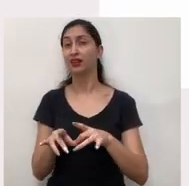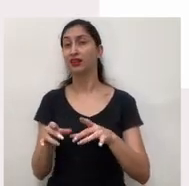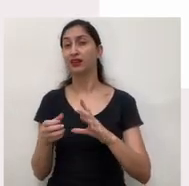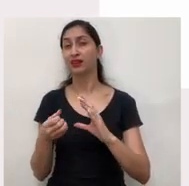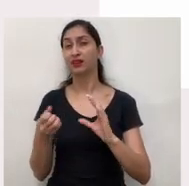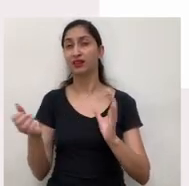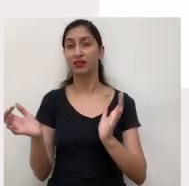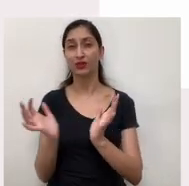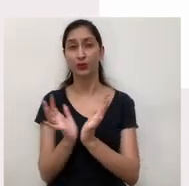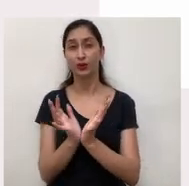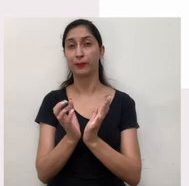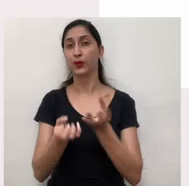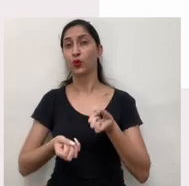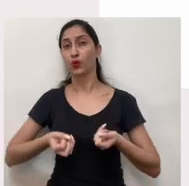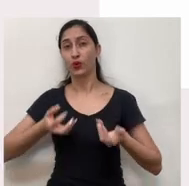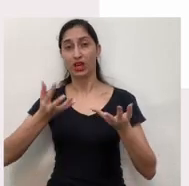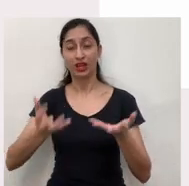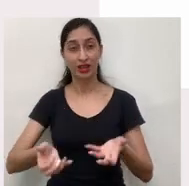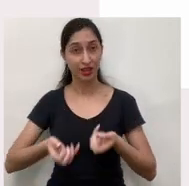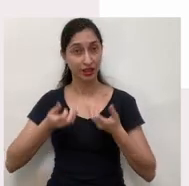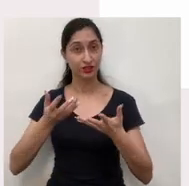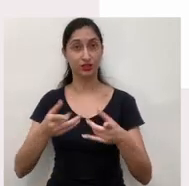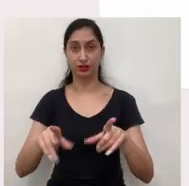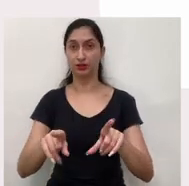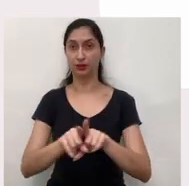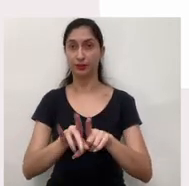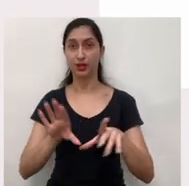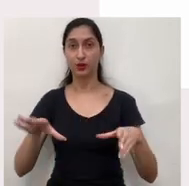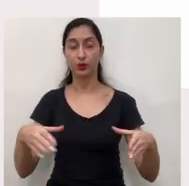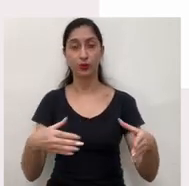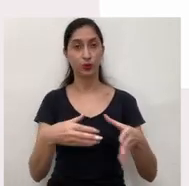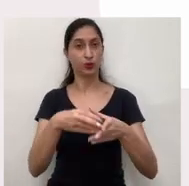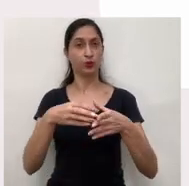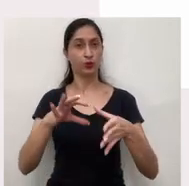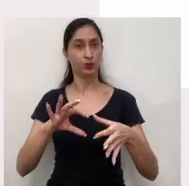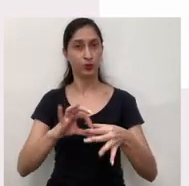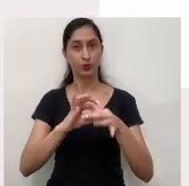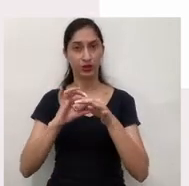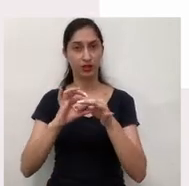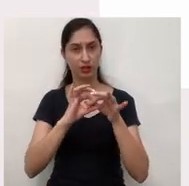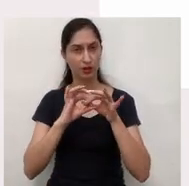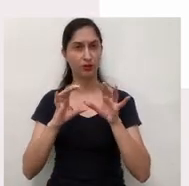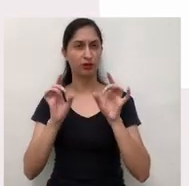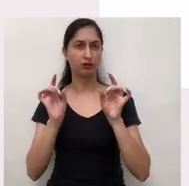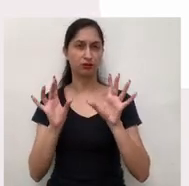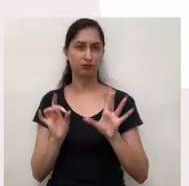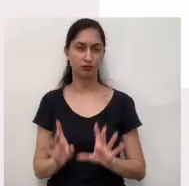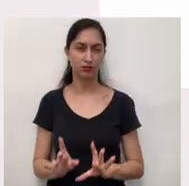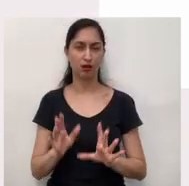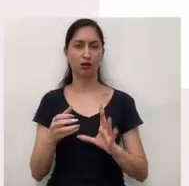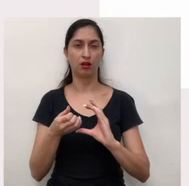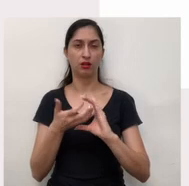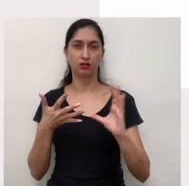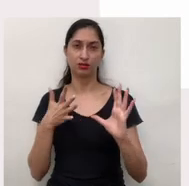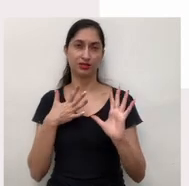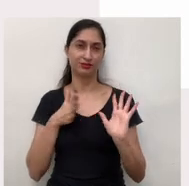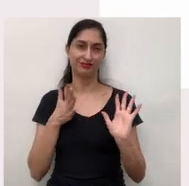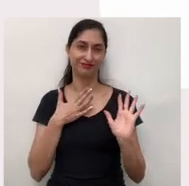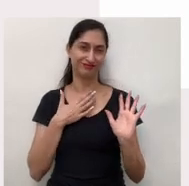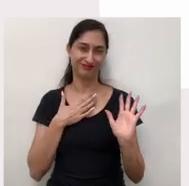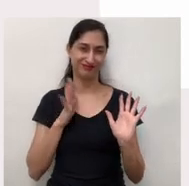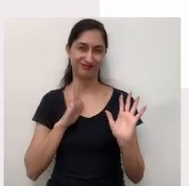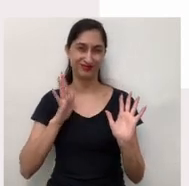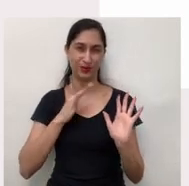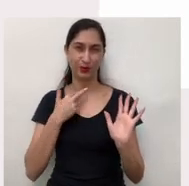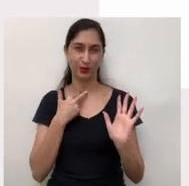poéticas e, enfim, agrupamentos bastante singulares, que eu não vou, infelizmente, entrar aqui